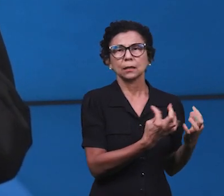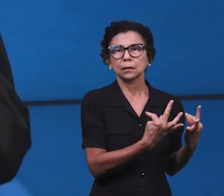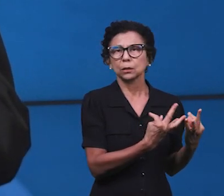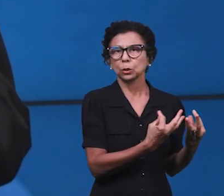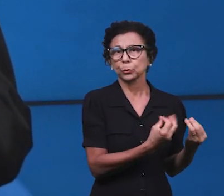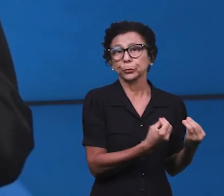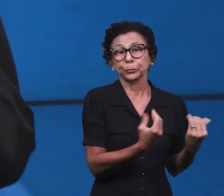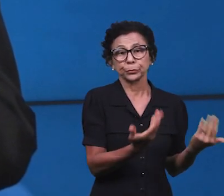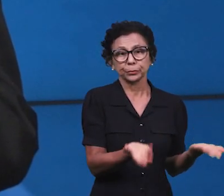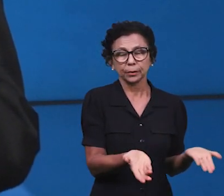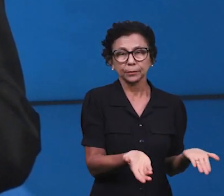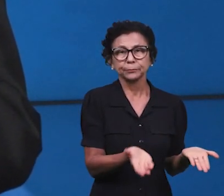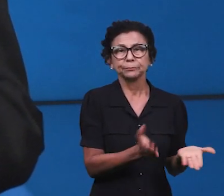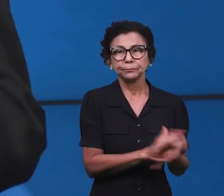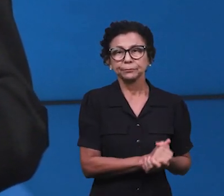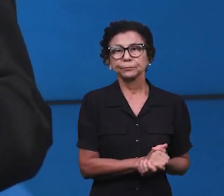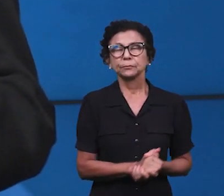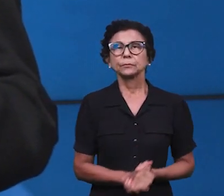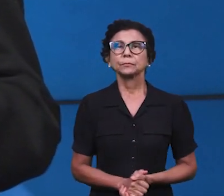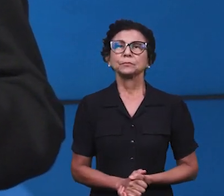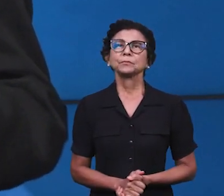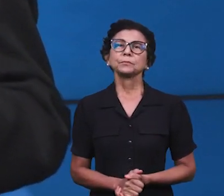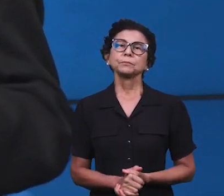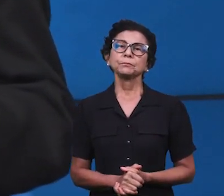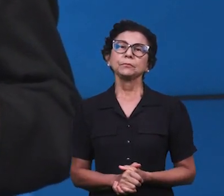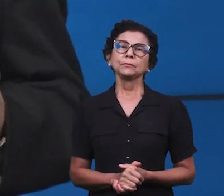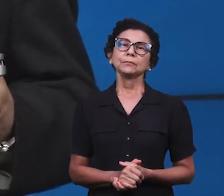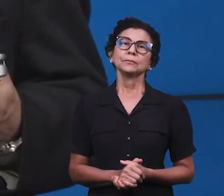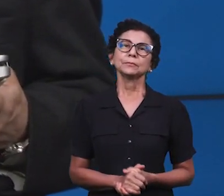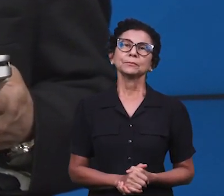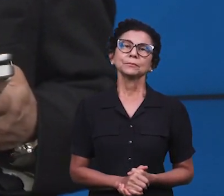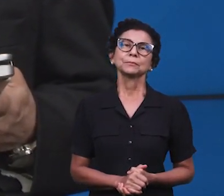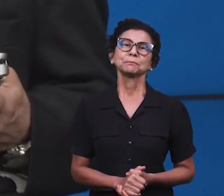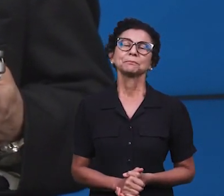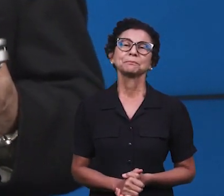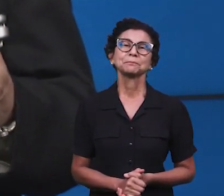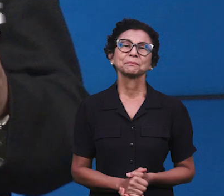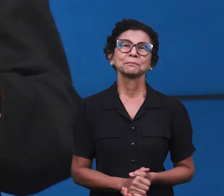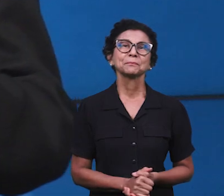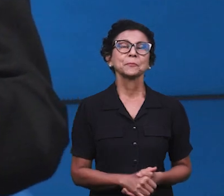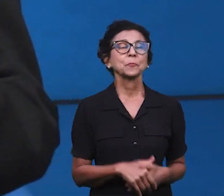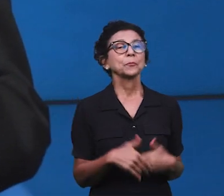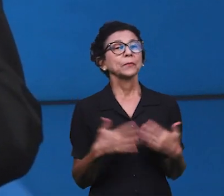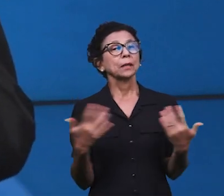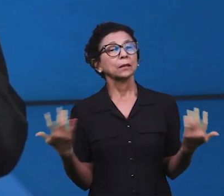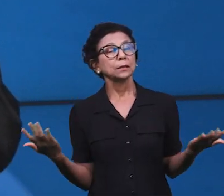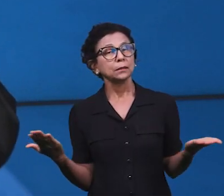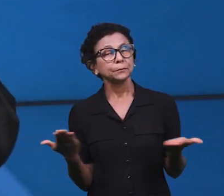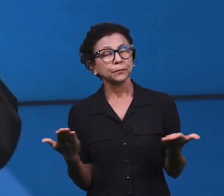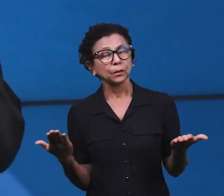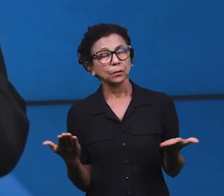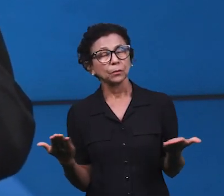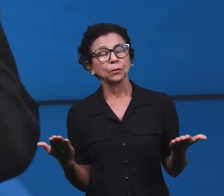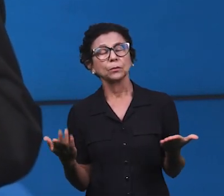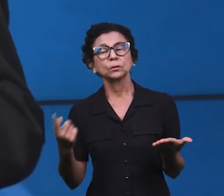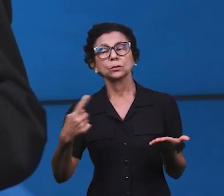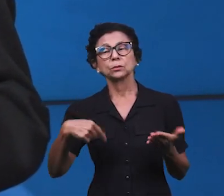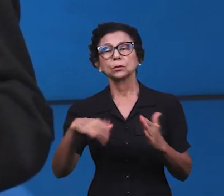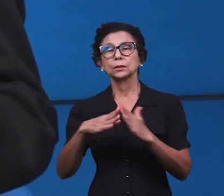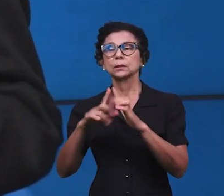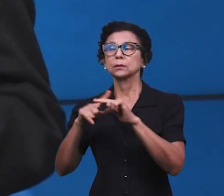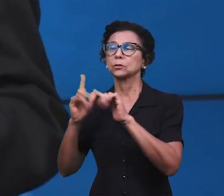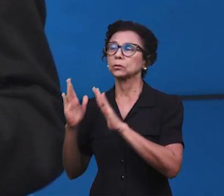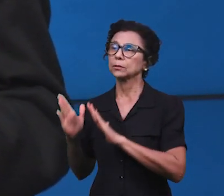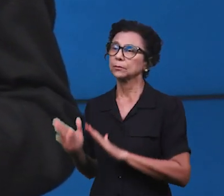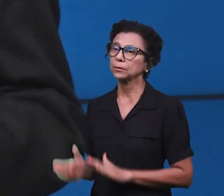muito importante esse aspecto e, por isso, a sua recomendação muito boa, né? Hoje, realmente, nós, como igreja fiel,